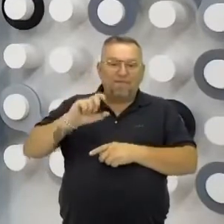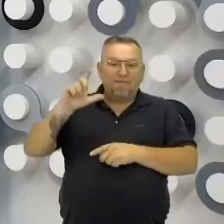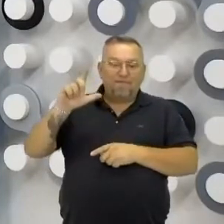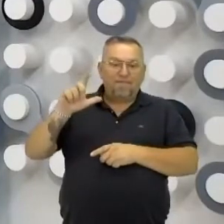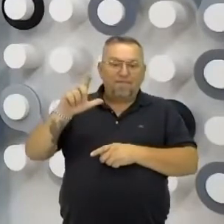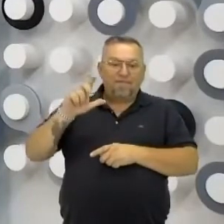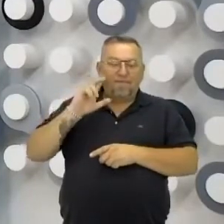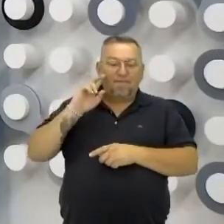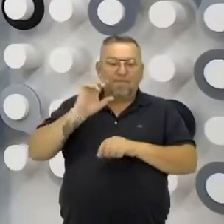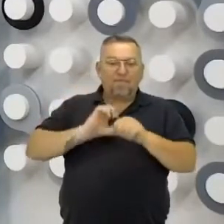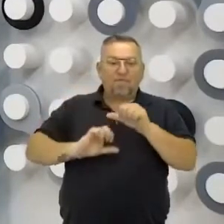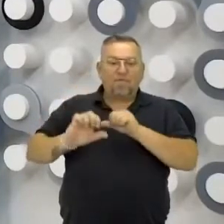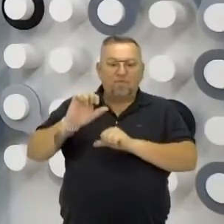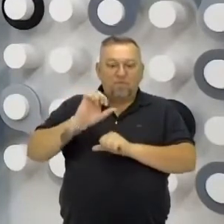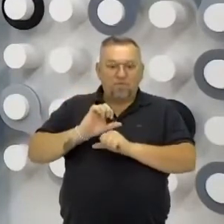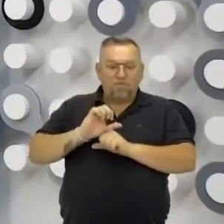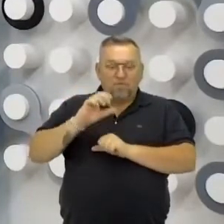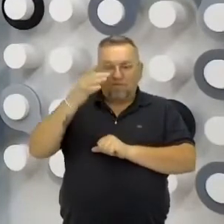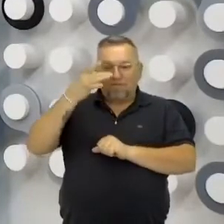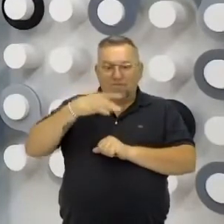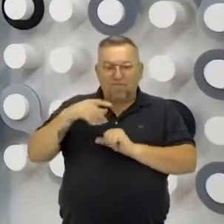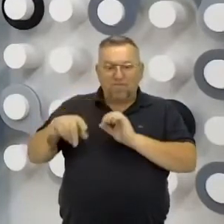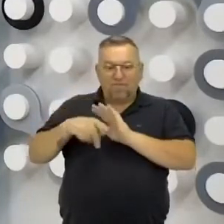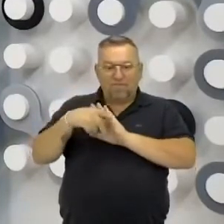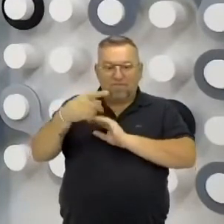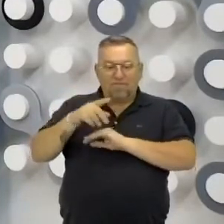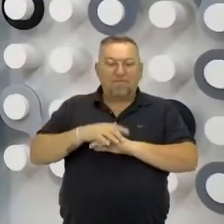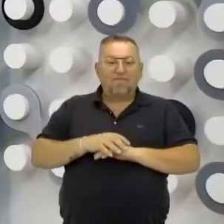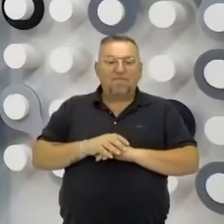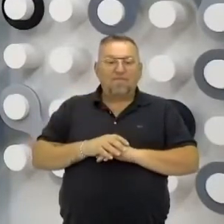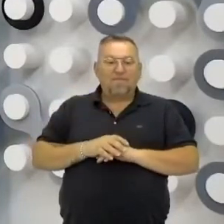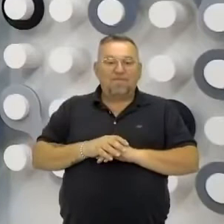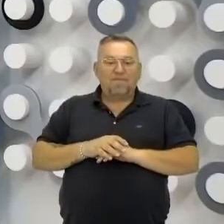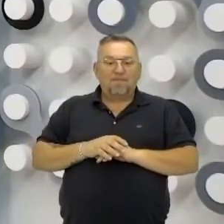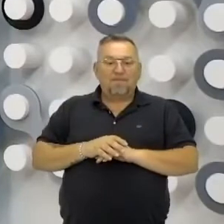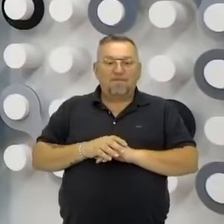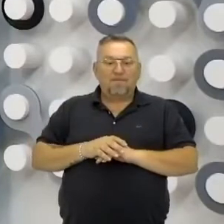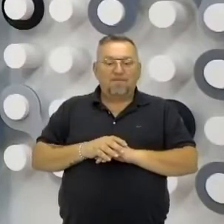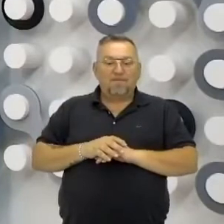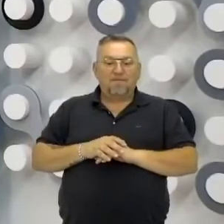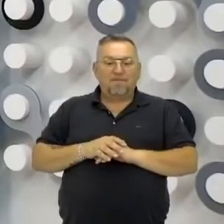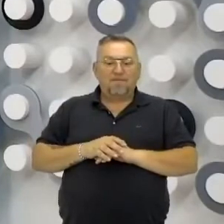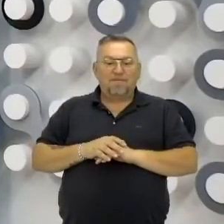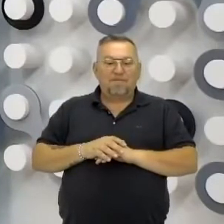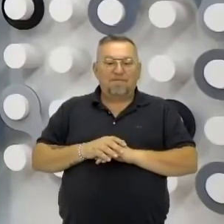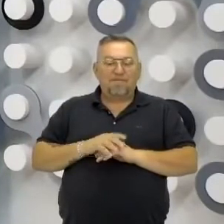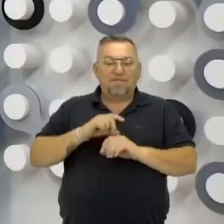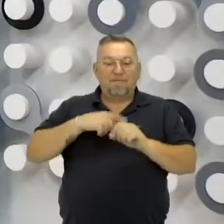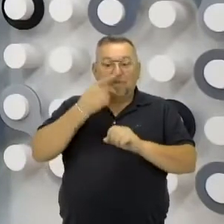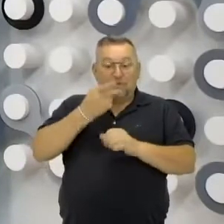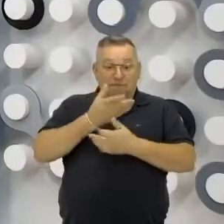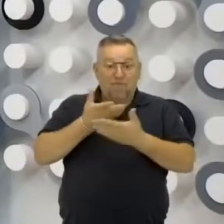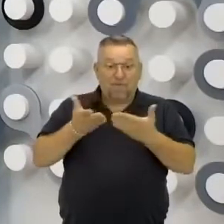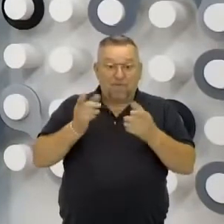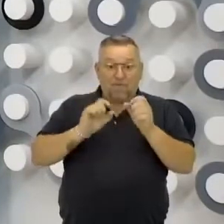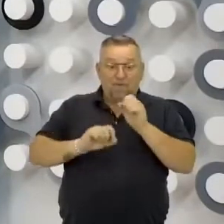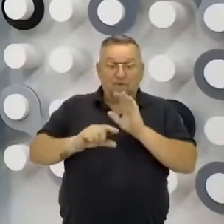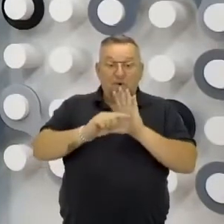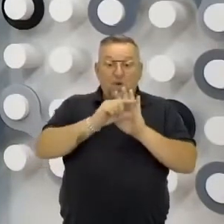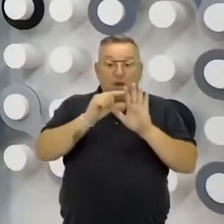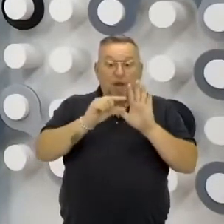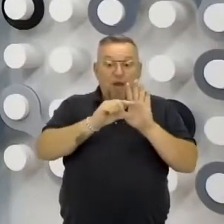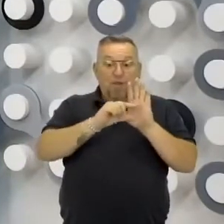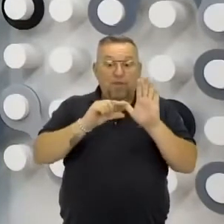aumentando o território e mudou, né, a carinha do mapa. Então, olha só, ficou claro para vocês que a